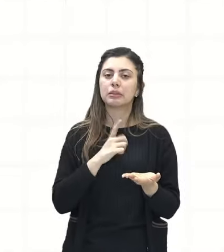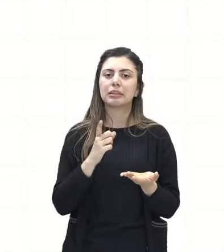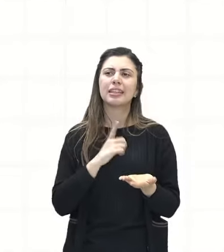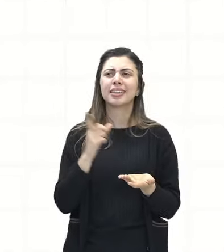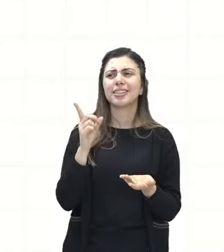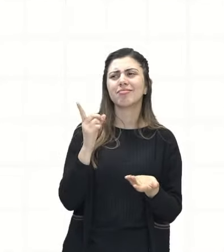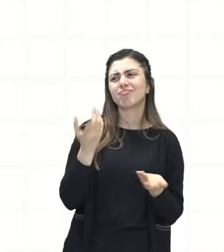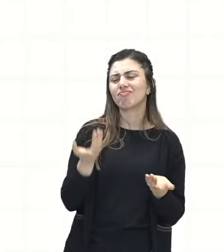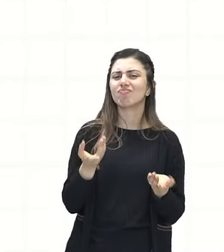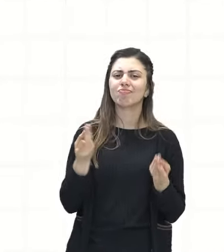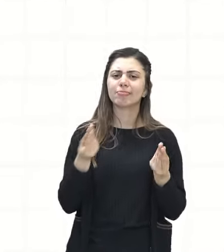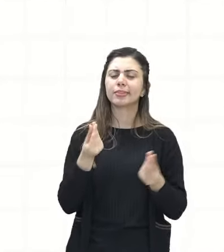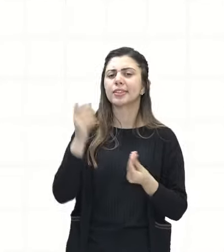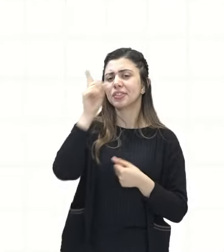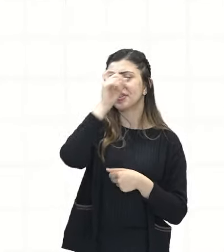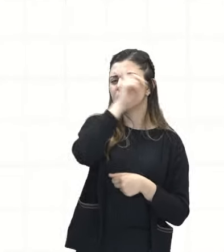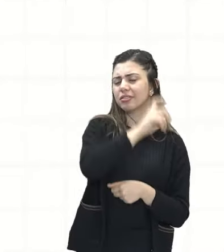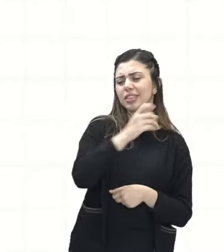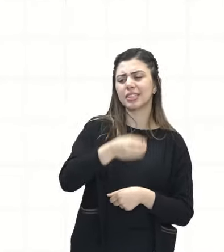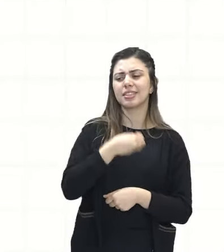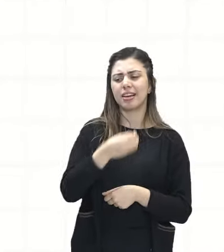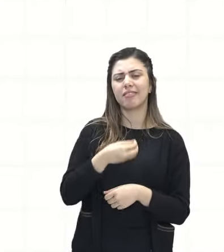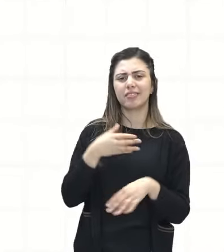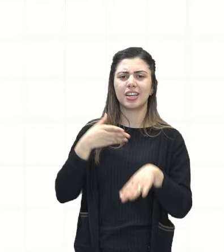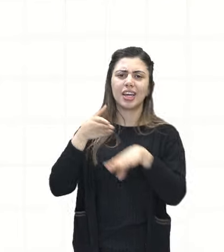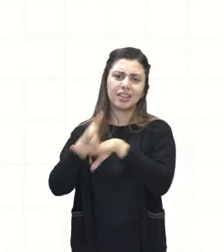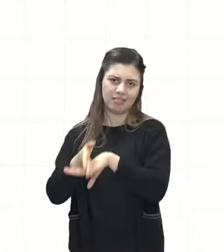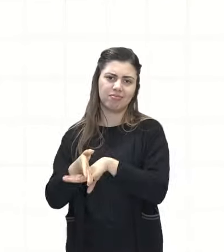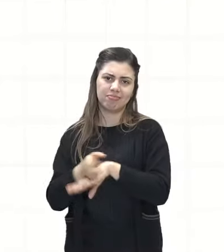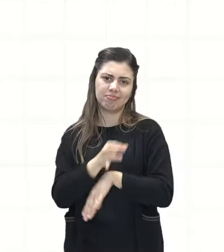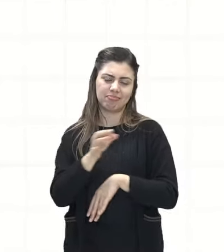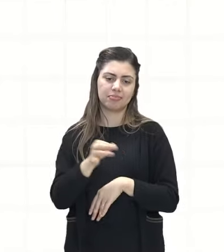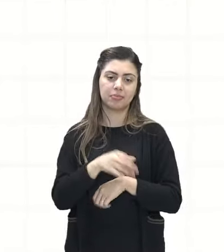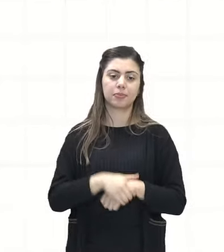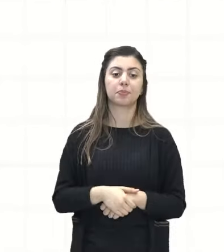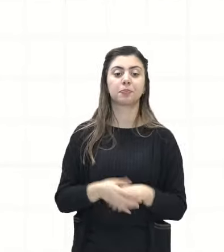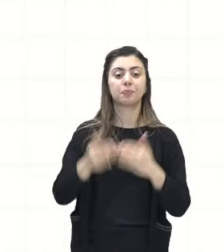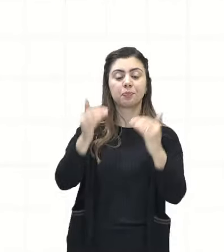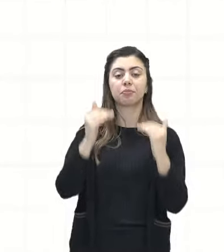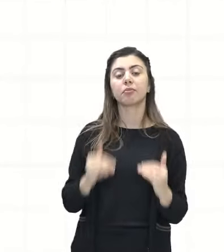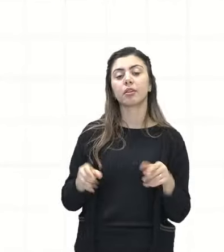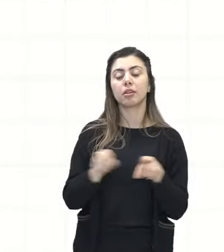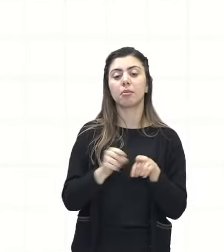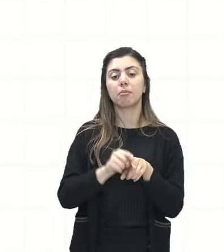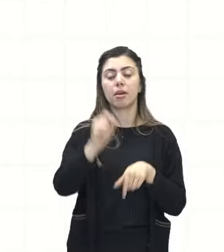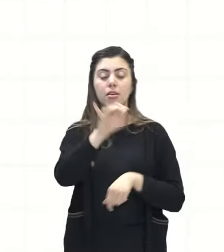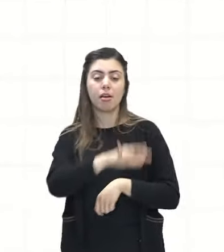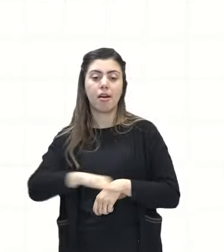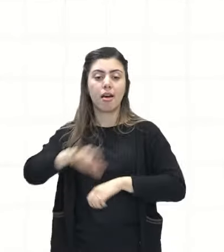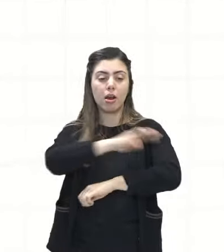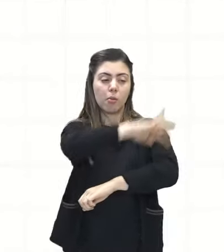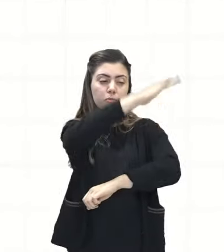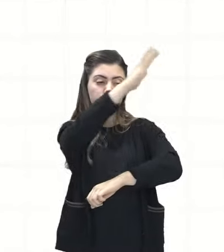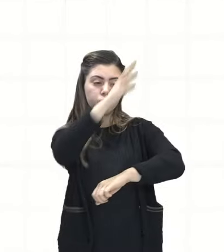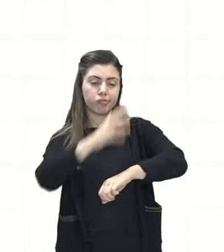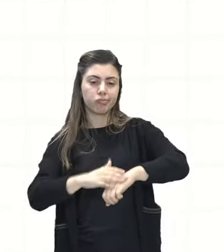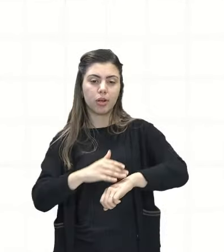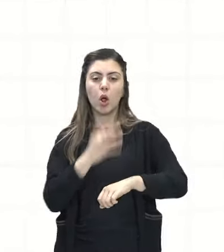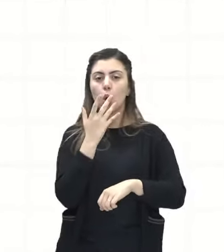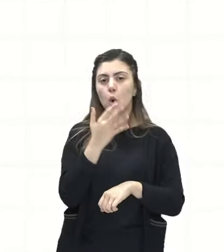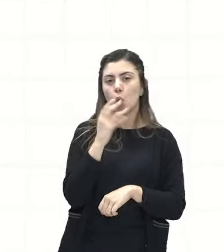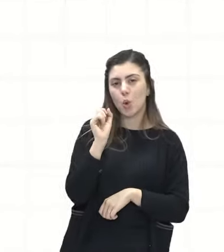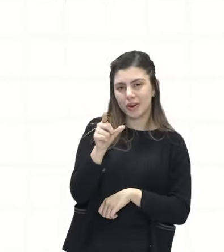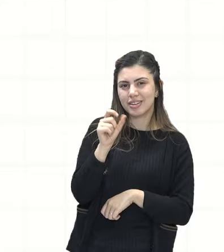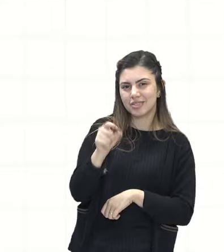certa uma certa dificuldade na no processo de ocupação e as regiões montanhosas que são essas áreas pintadas tá aparecendo azul aqui para mim